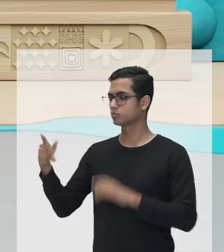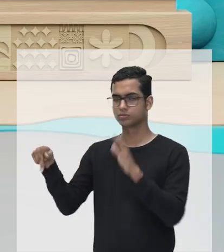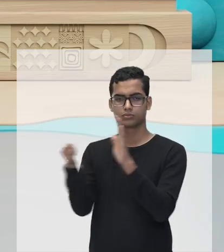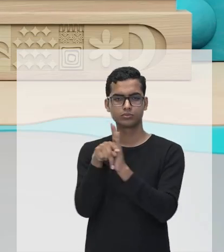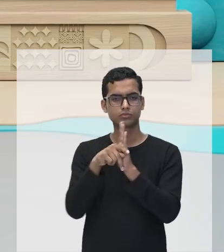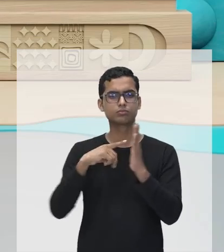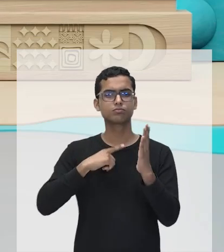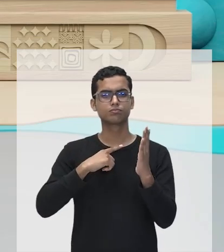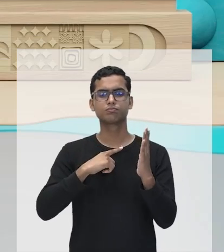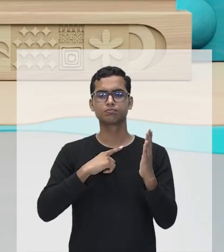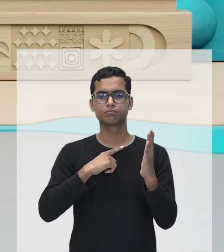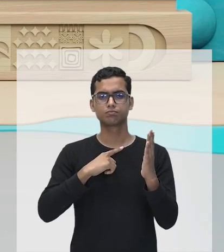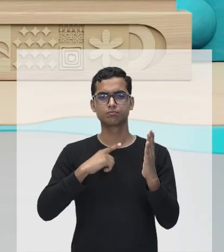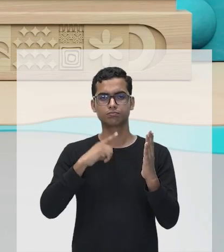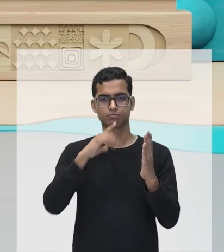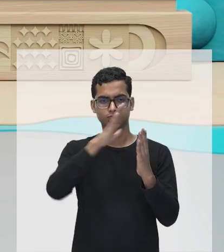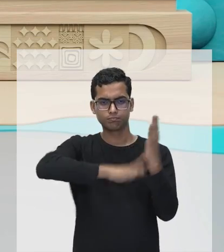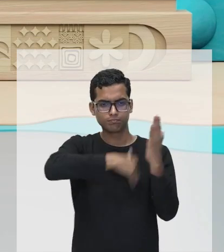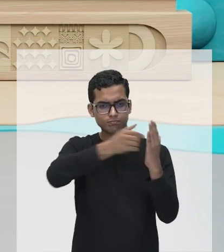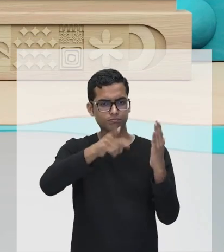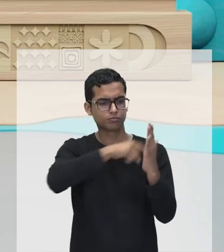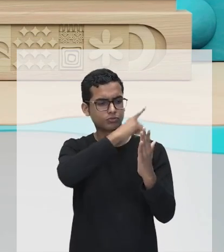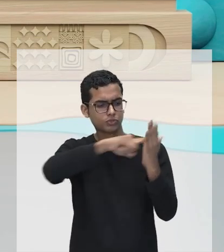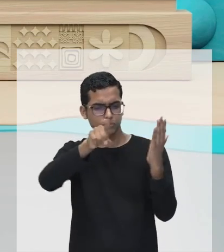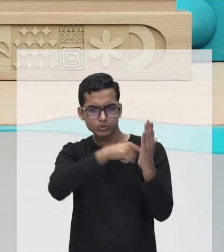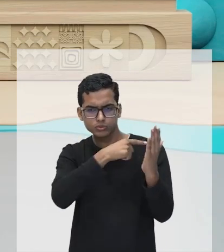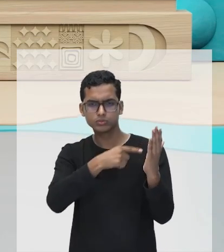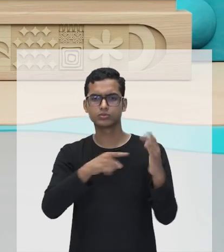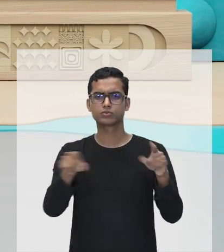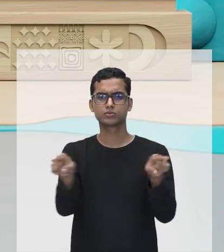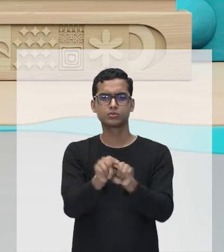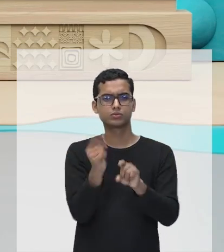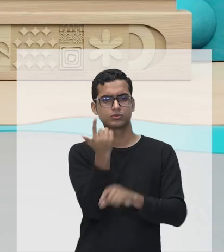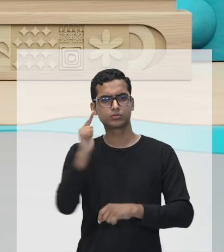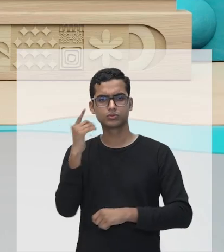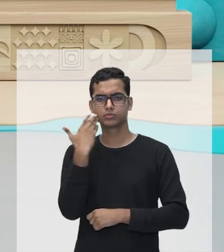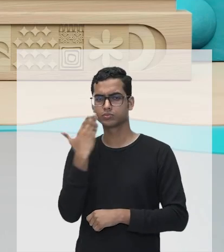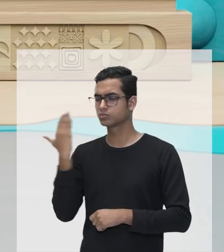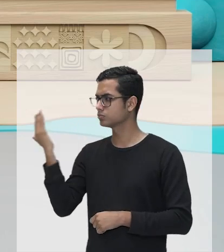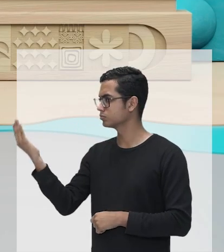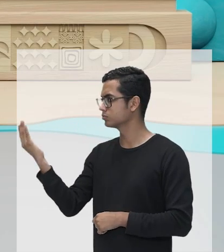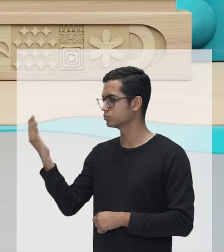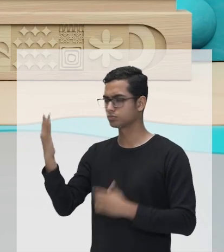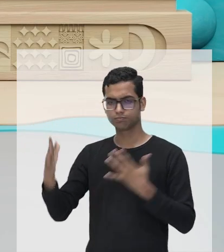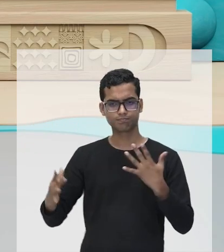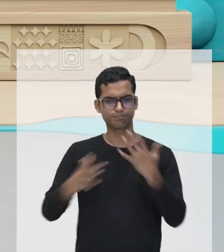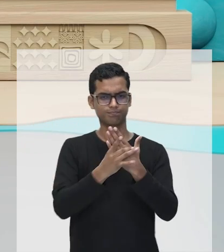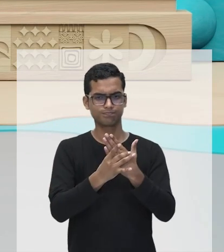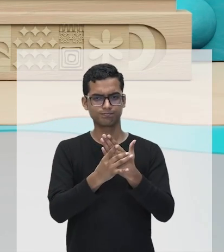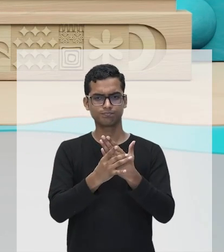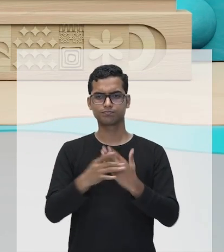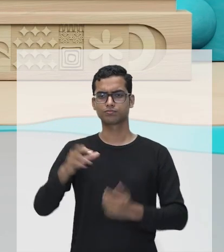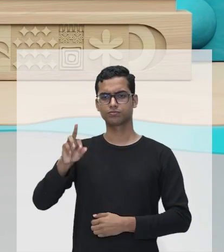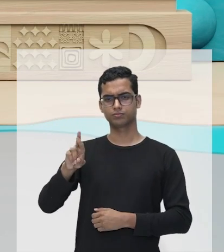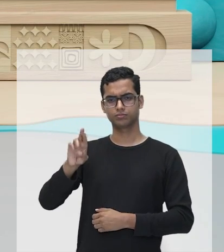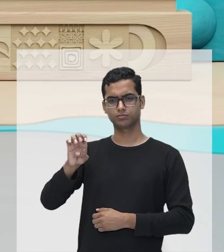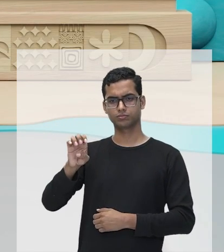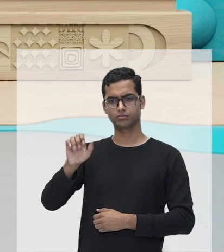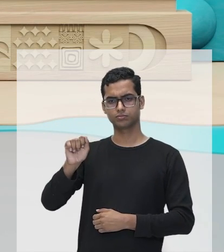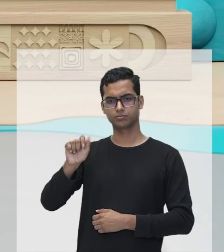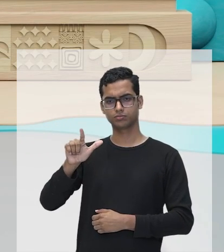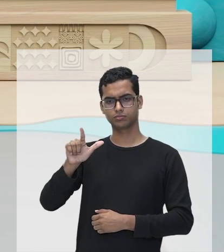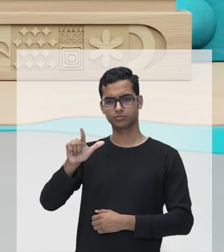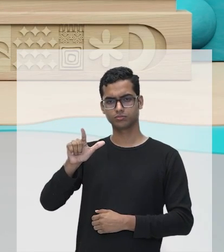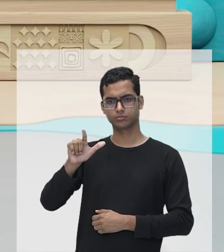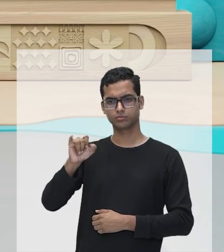impressionista, aqui do Renoir. E aqui nós temos uma arte realista. Então,